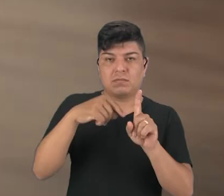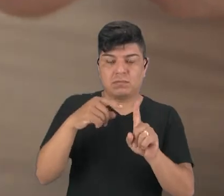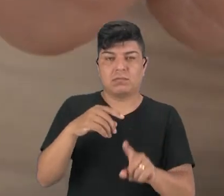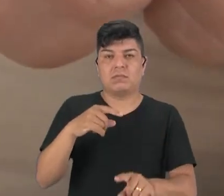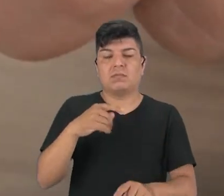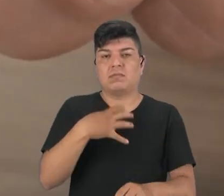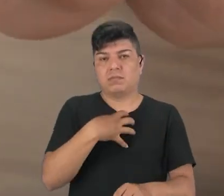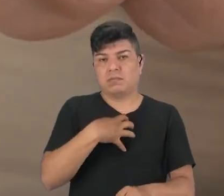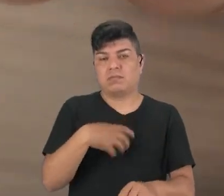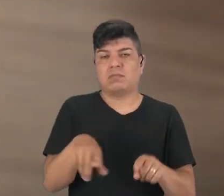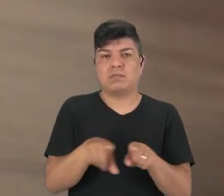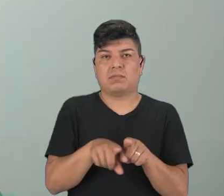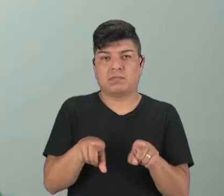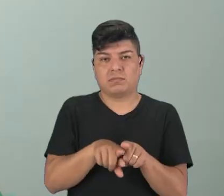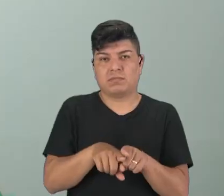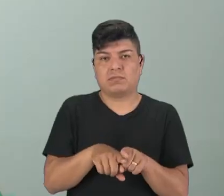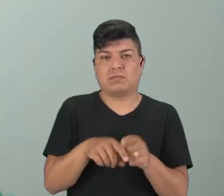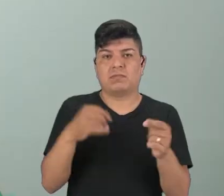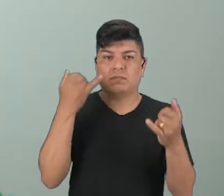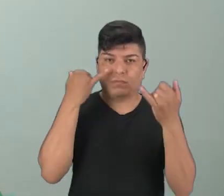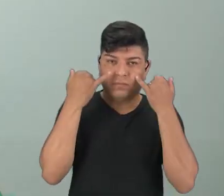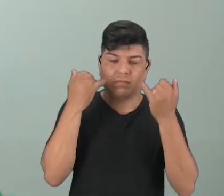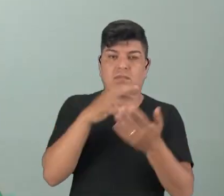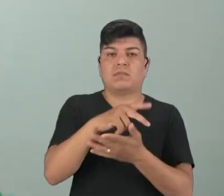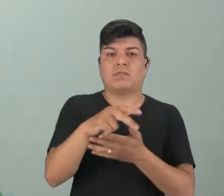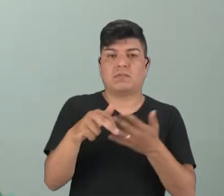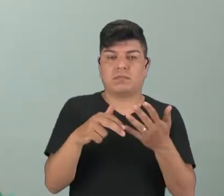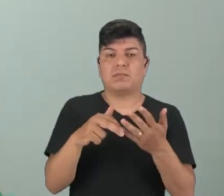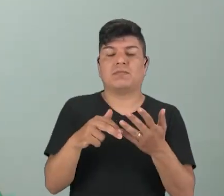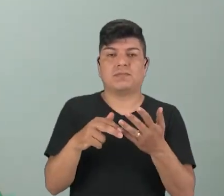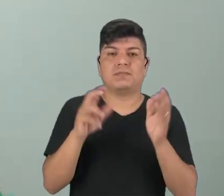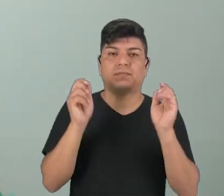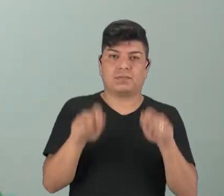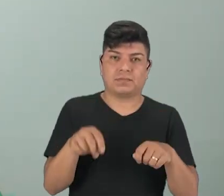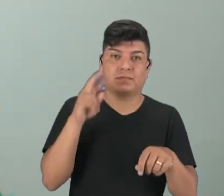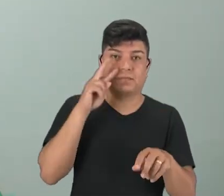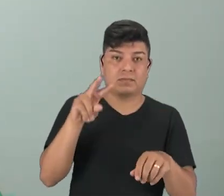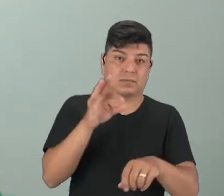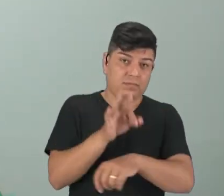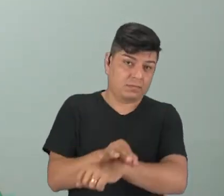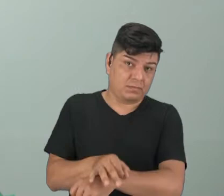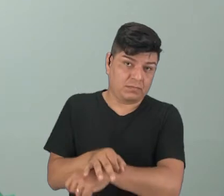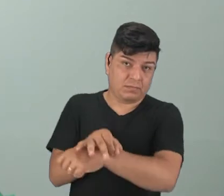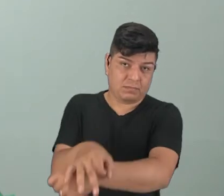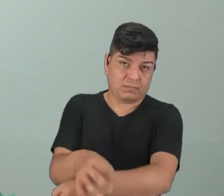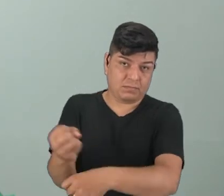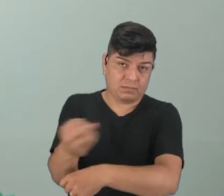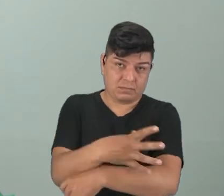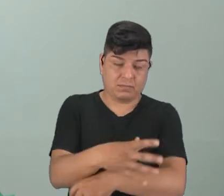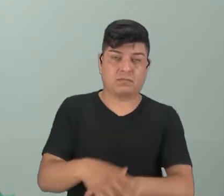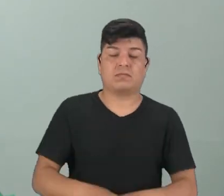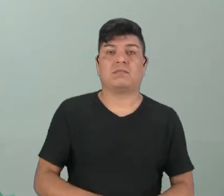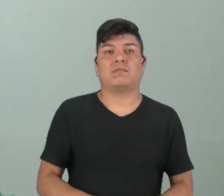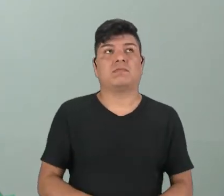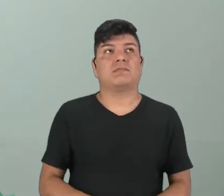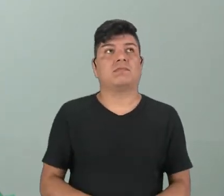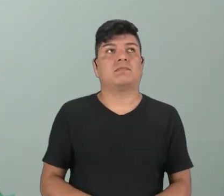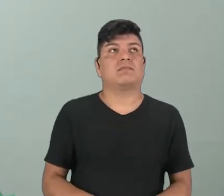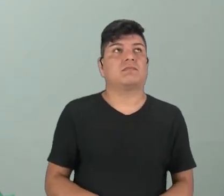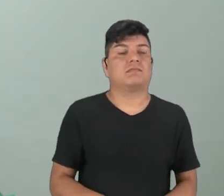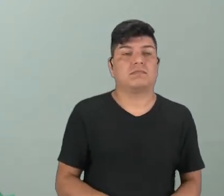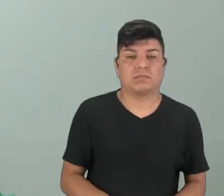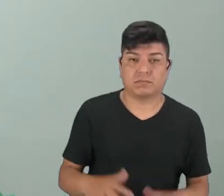né. Tem várias informações aqui que nós podemos ver nesse tipo de relógio, né? Agora